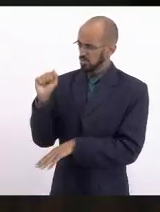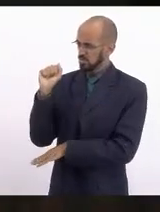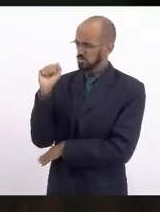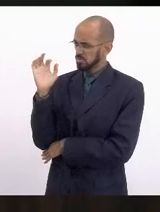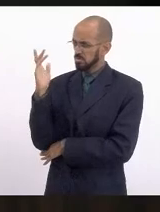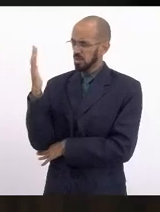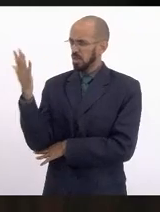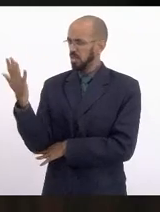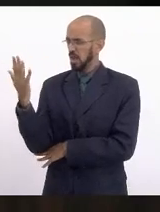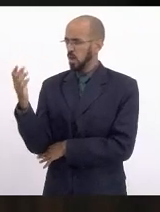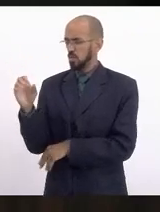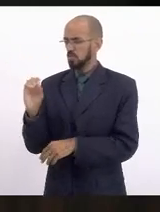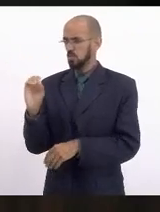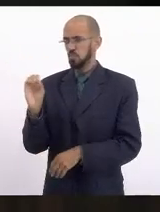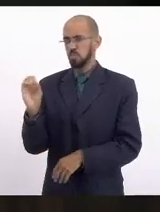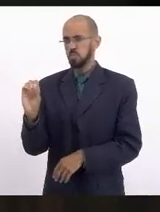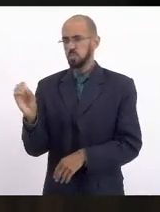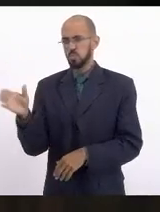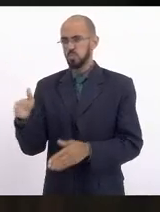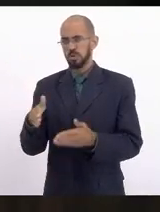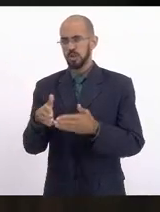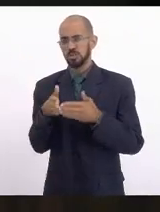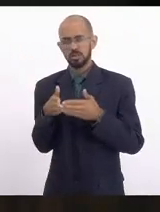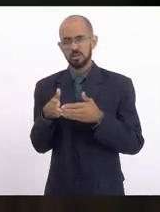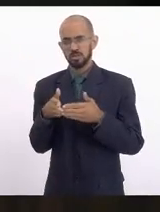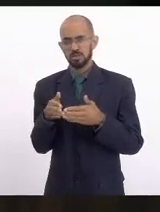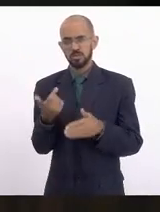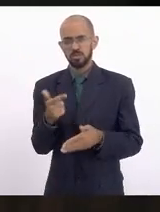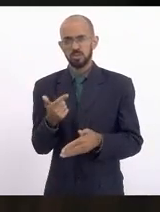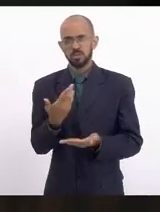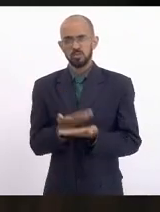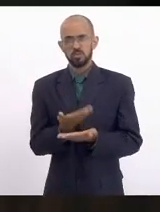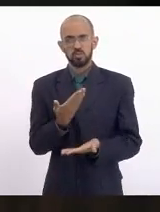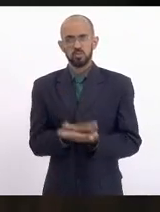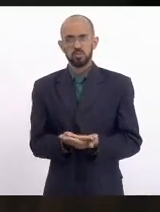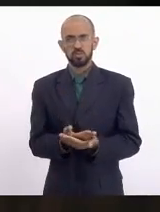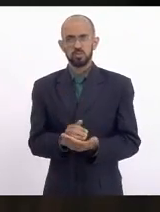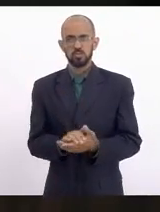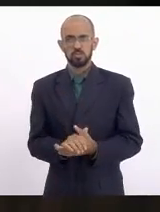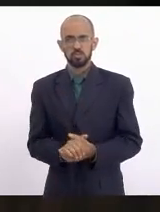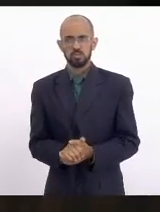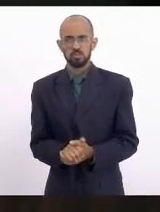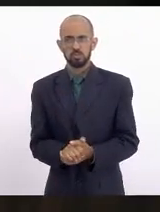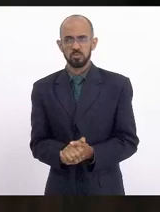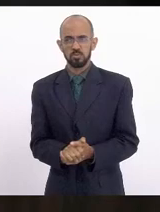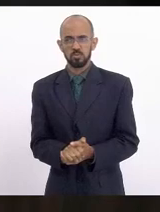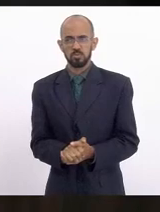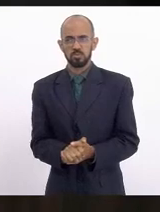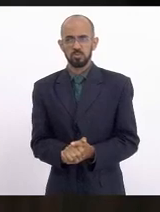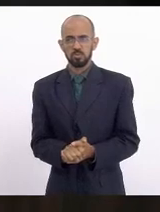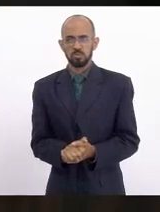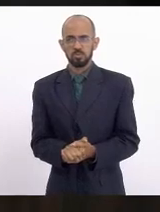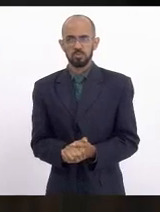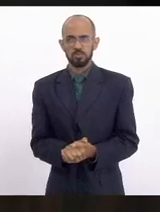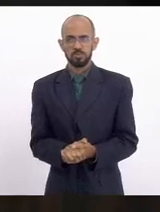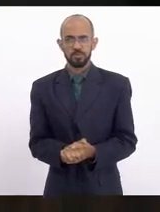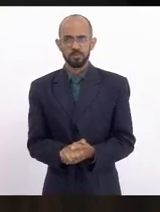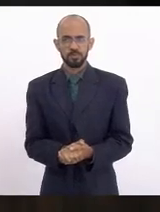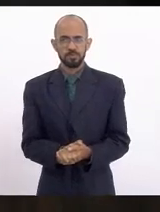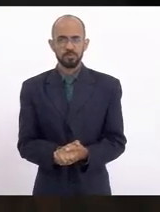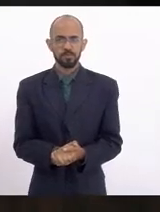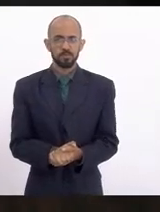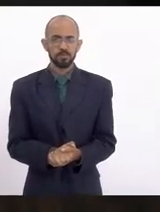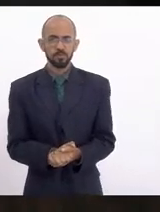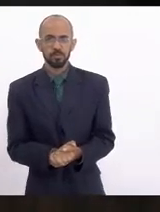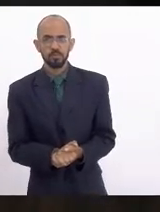relatório de impacto ambiental na licença Não teve estudo e não tem errado eu não tenho estudo